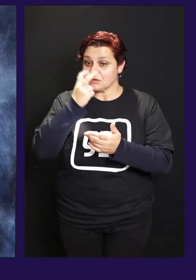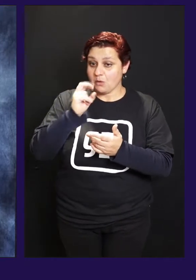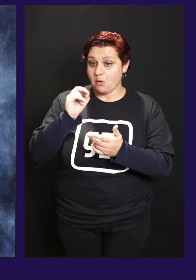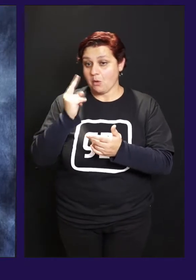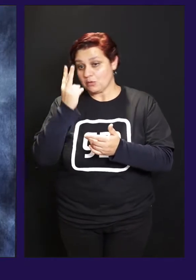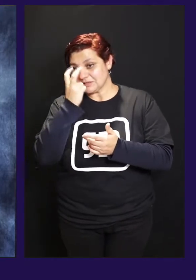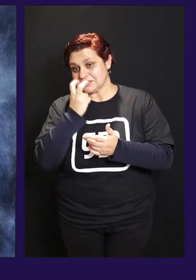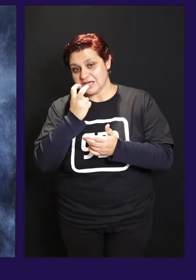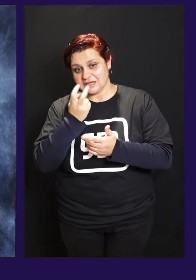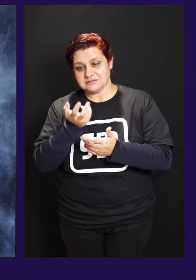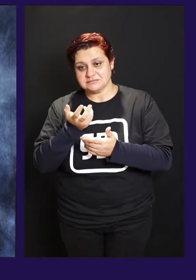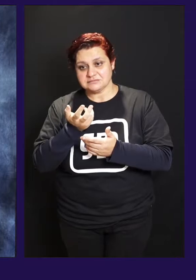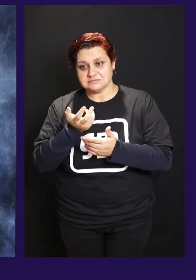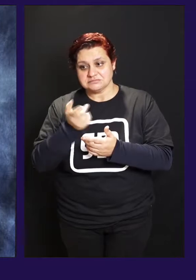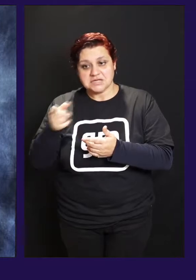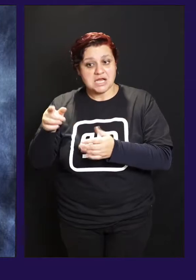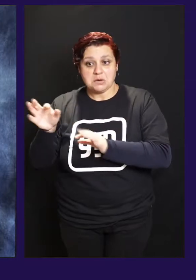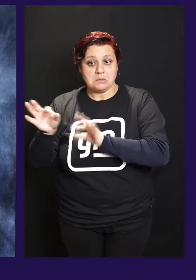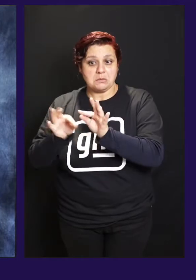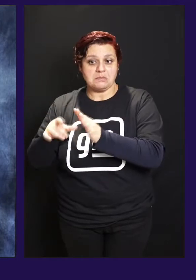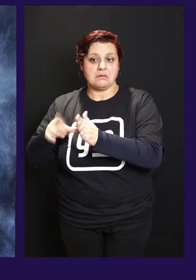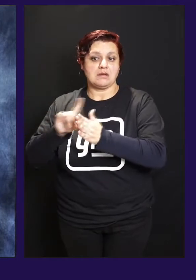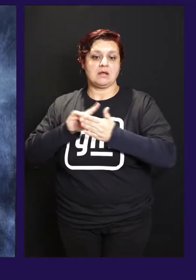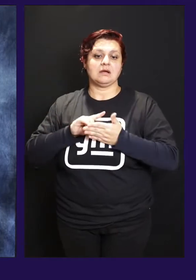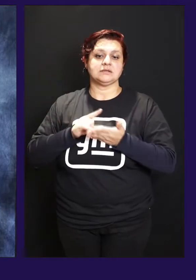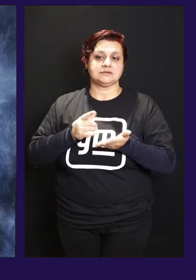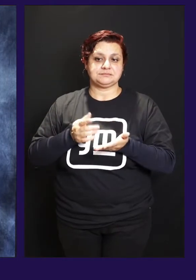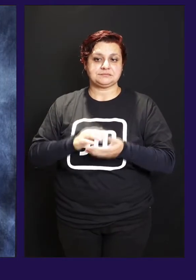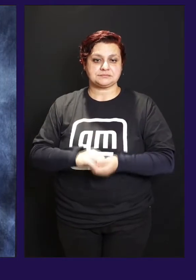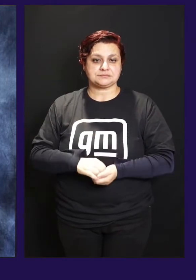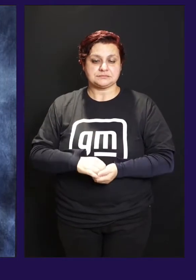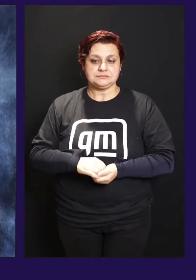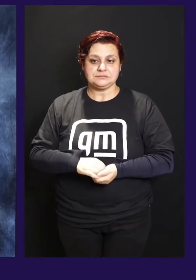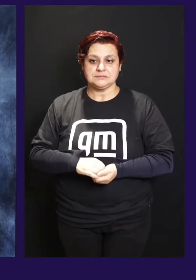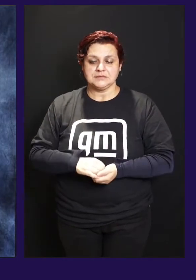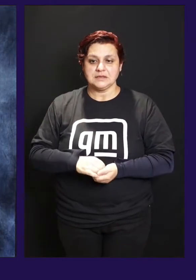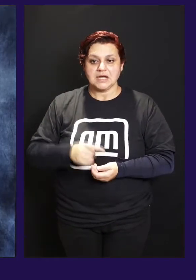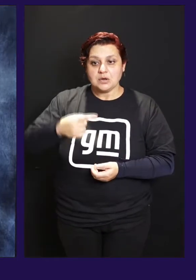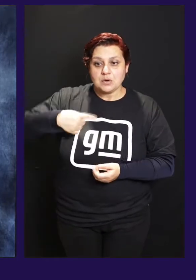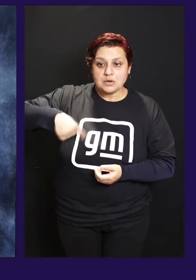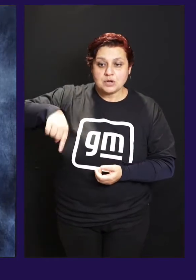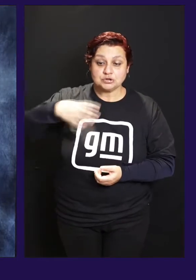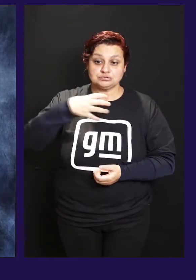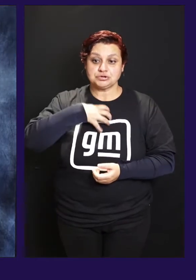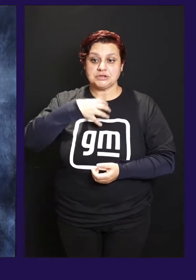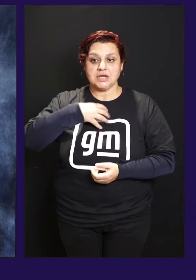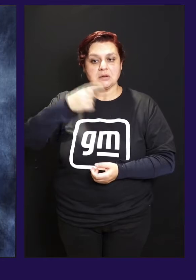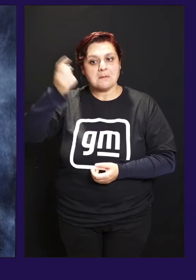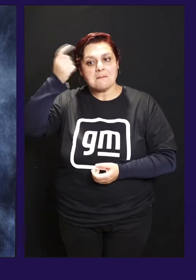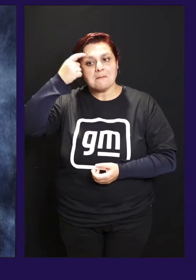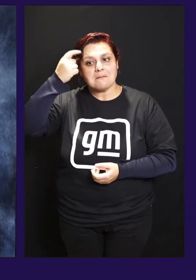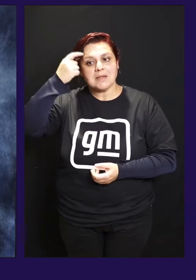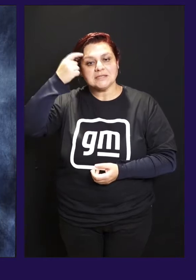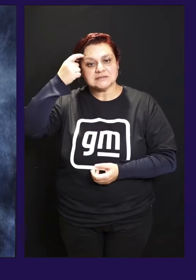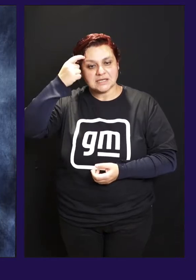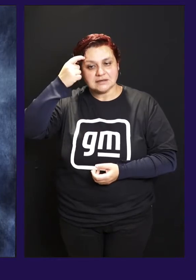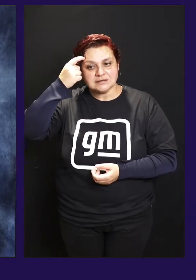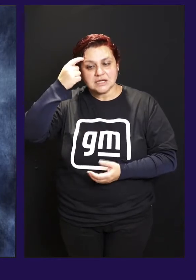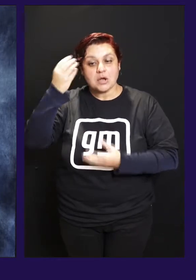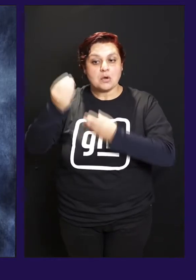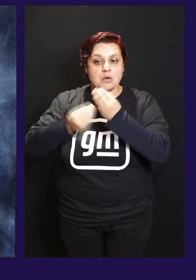A primeira coisa que eu aprendi foi que os ambientes e as ferramentas é que são deficientes, não são as pessoas.